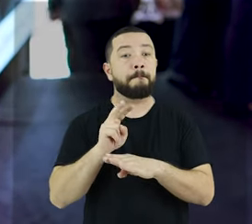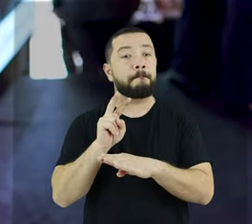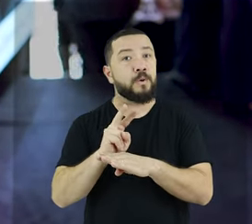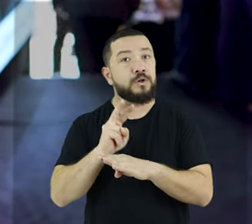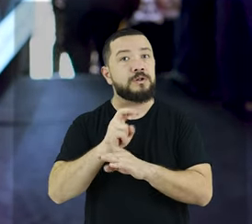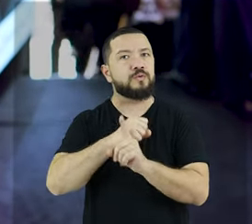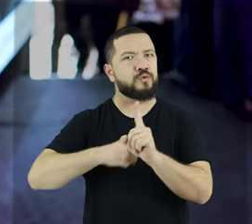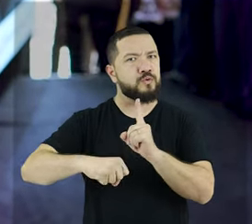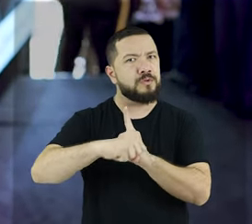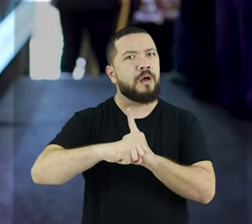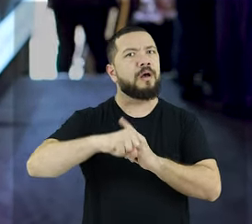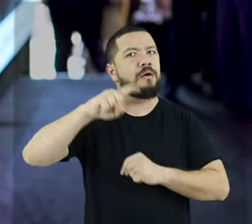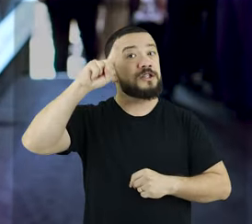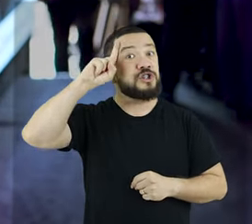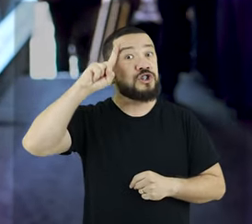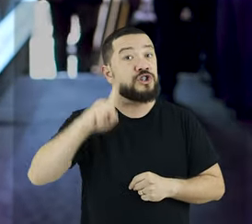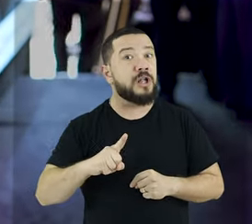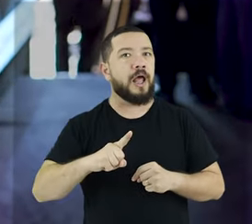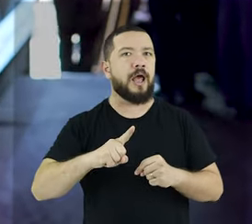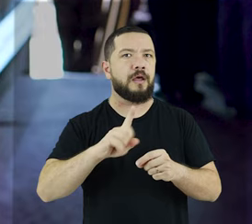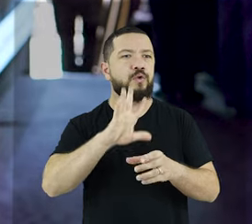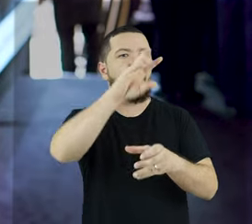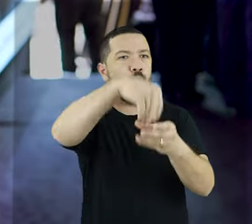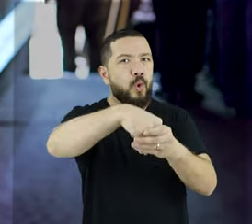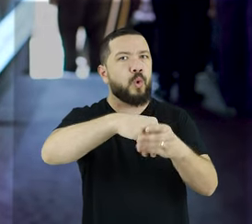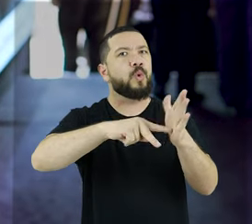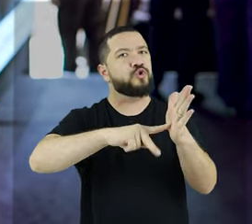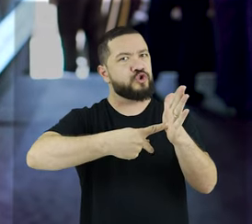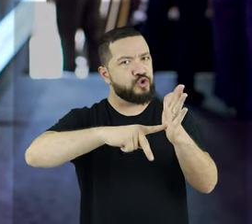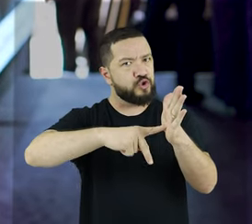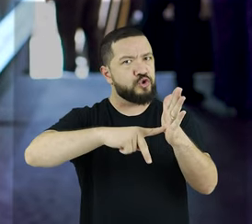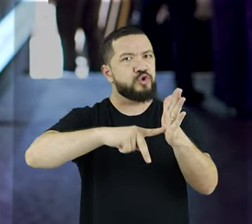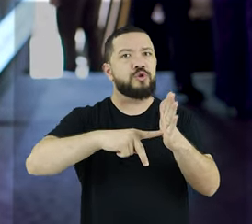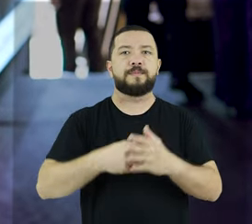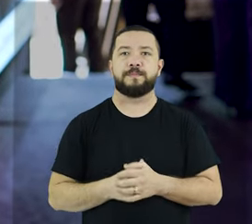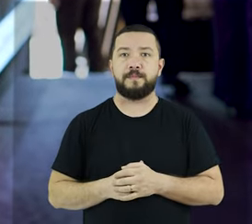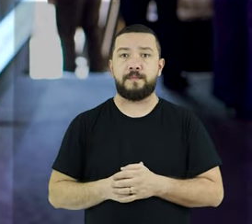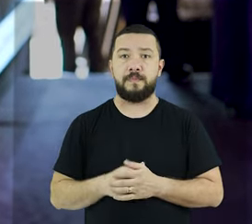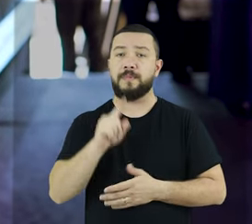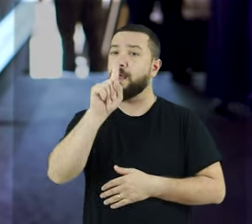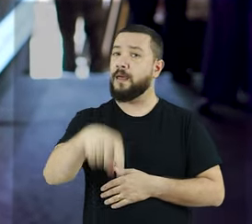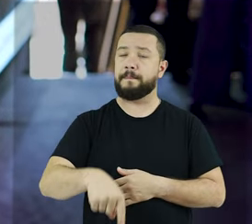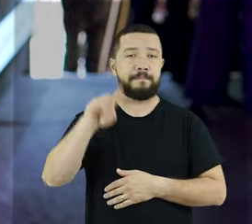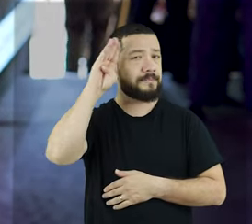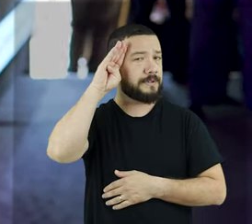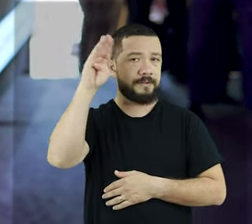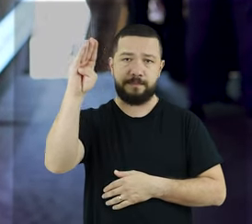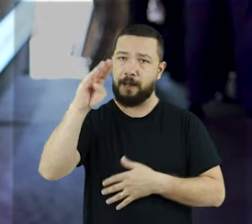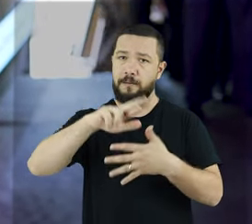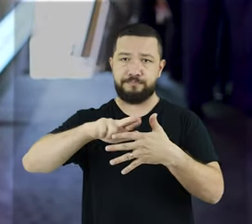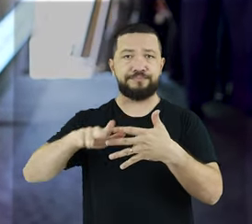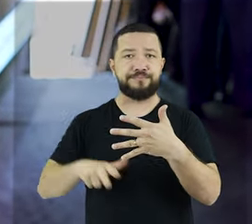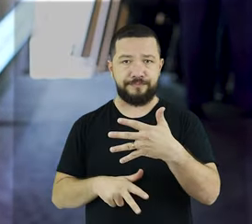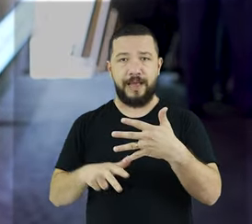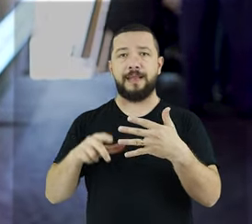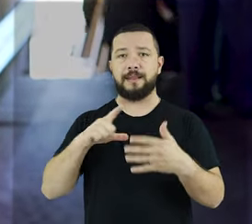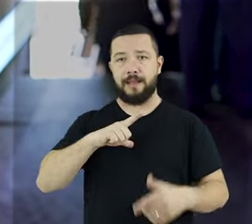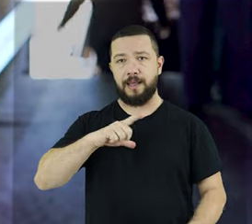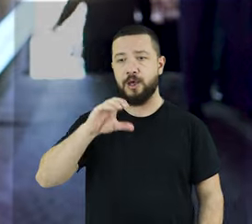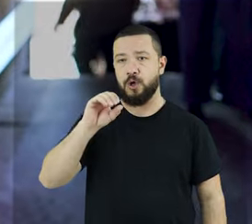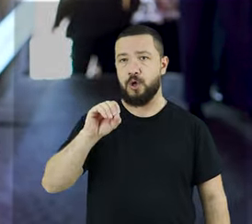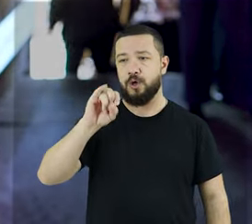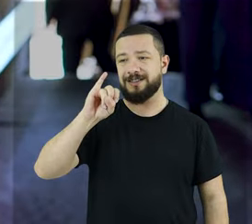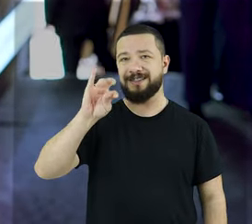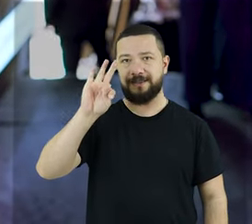com proteção social e direito à sindicalização. Esses são os quatro atributos do trabalho decente que a OIT